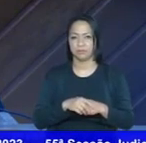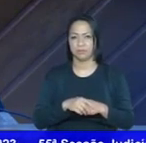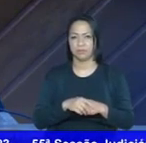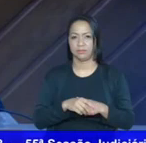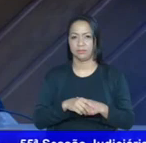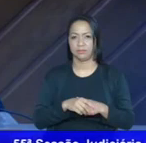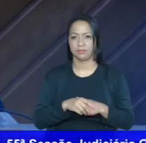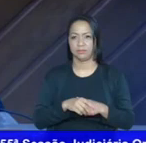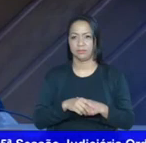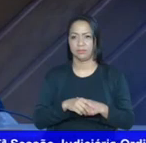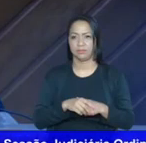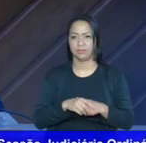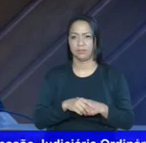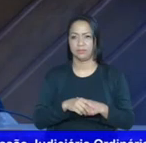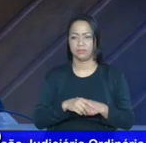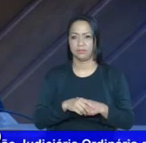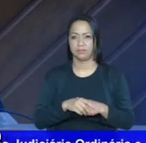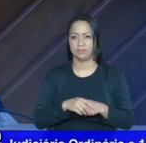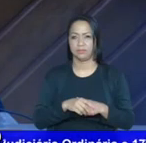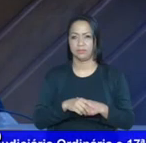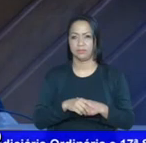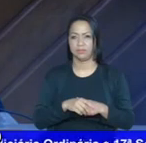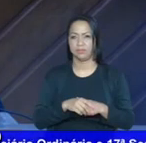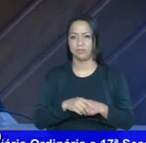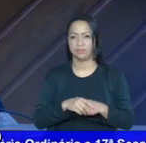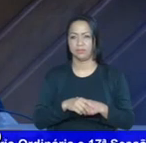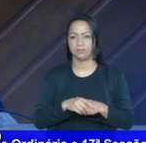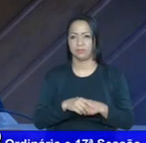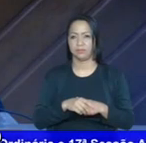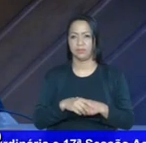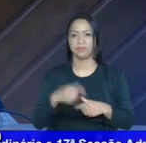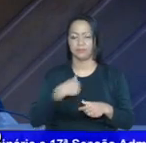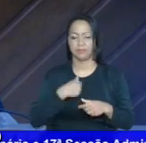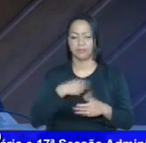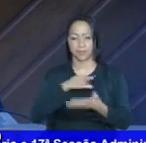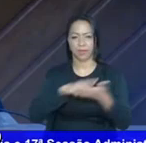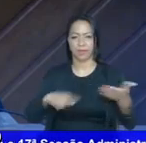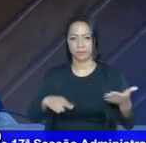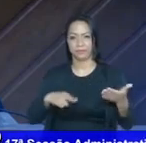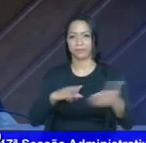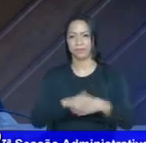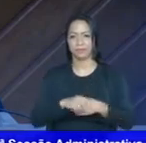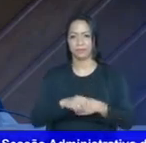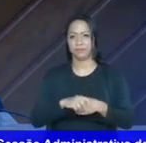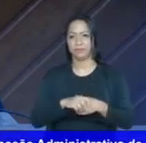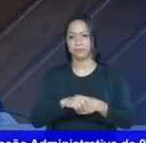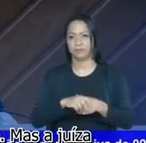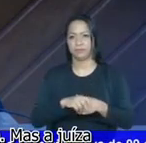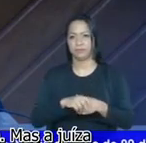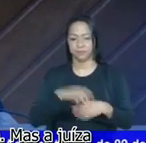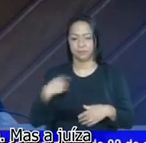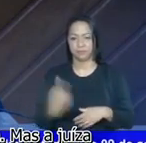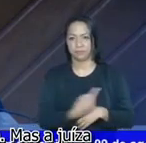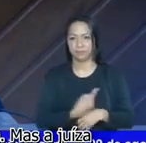Esse é o relator, Paulo? É o seguinte, eu sou o relator, Nesse caso,